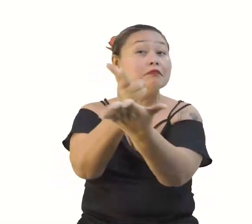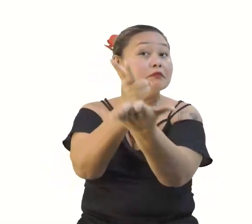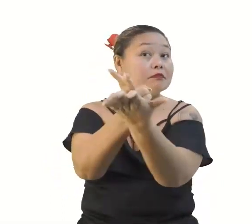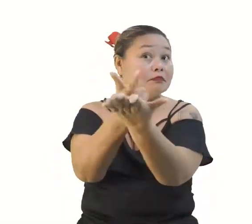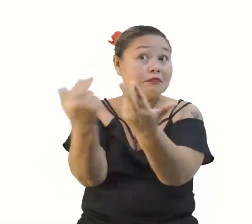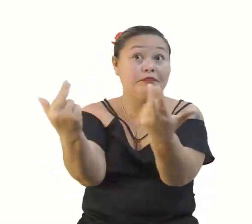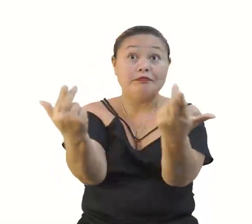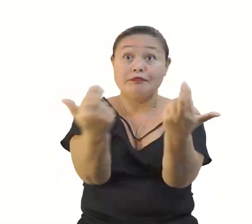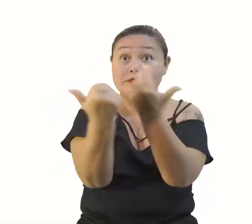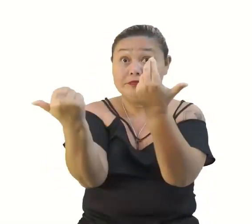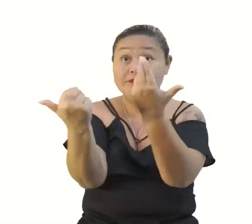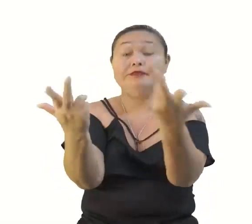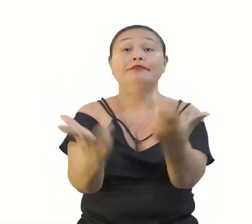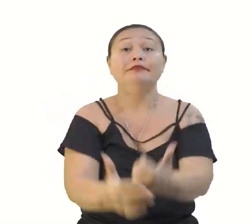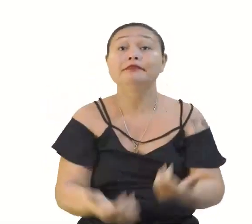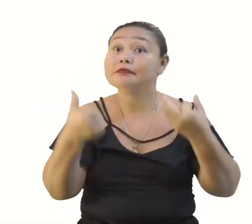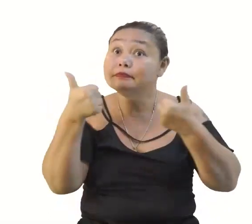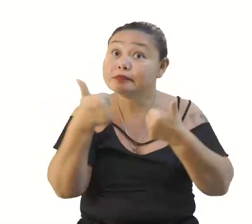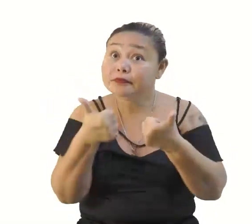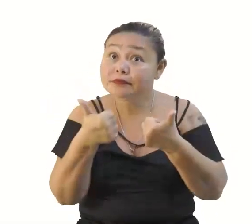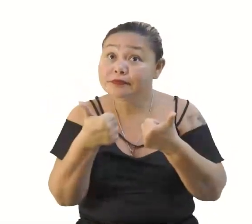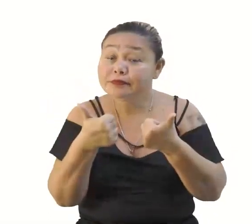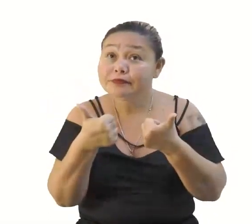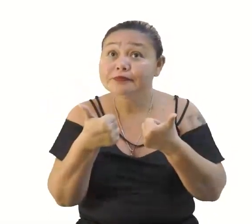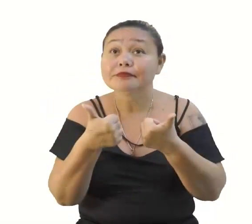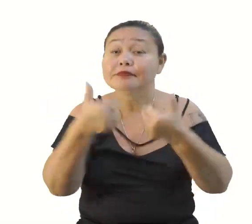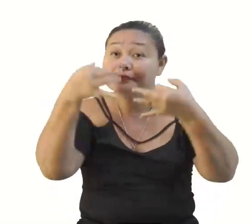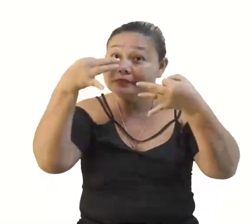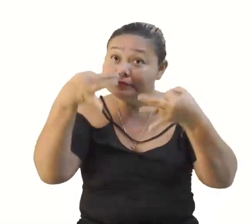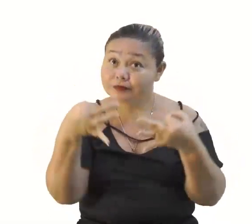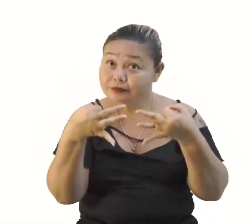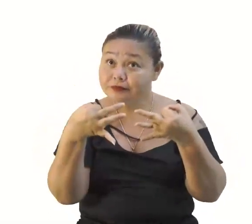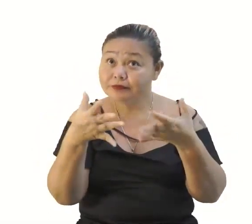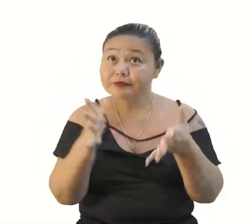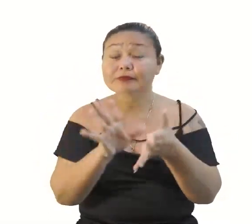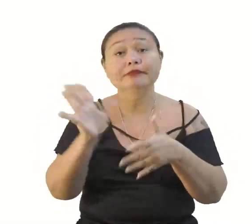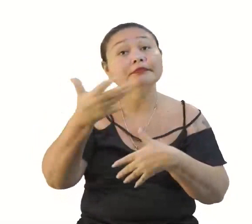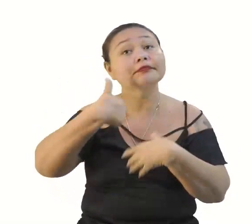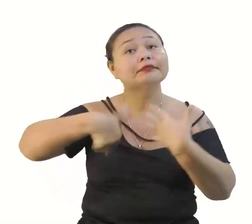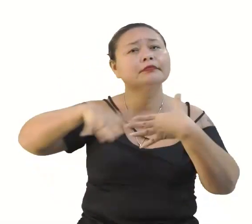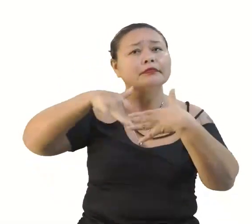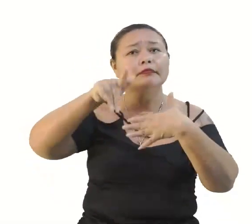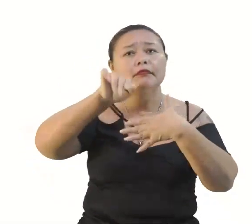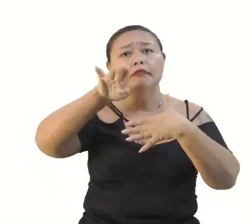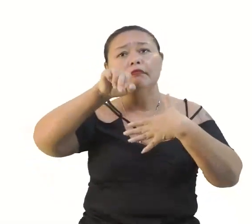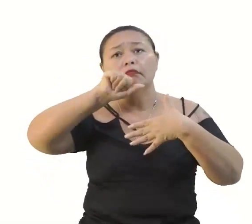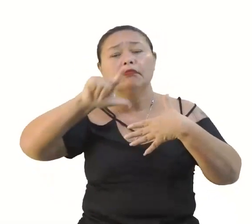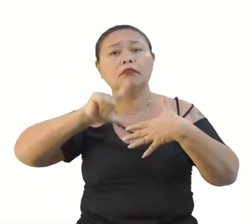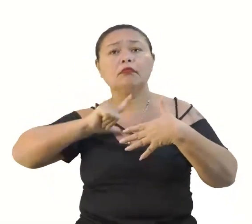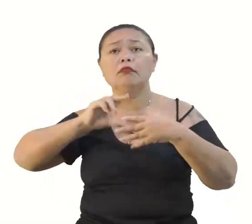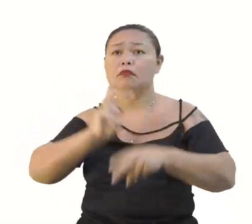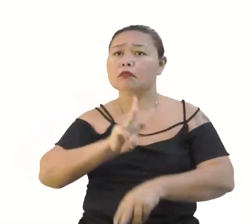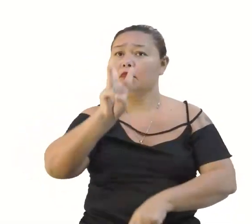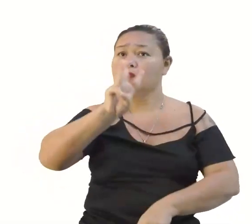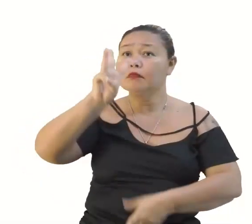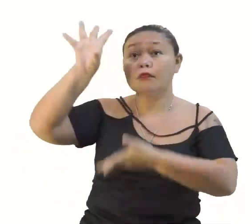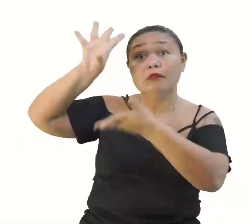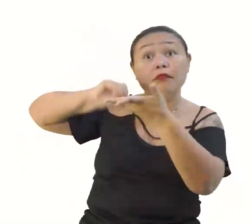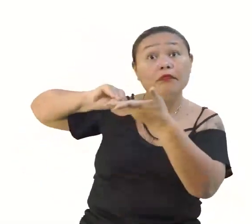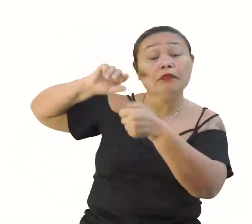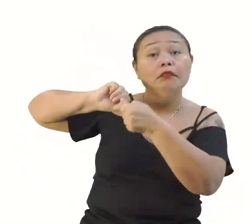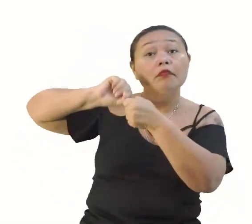mesmo. Fechou? Fechou. Certinho? Matemática Genial é o site onde a gente pega essas